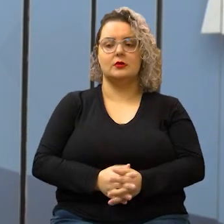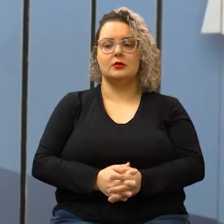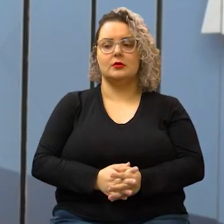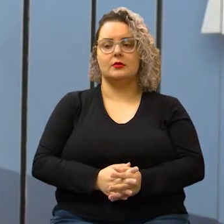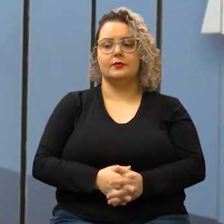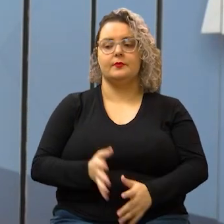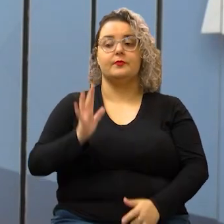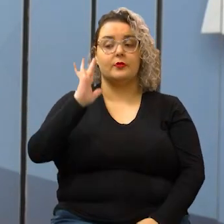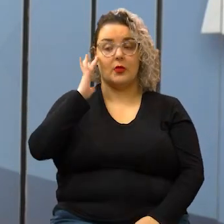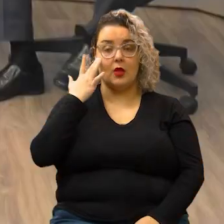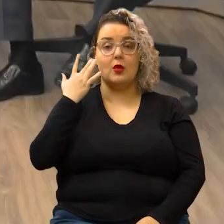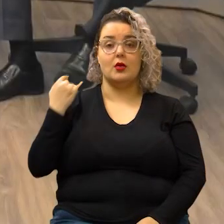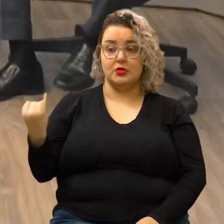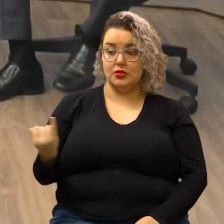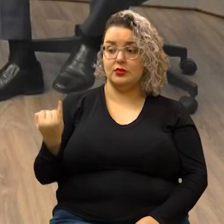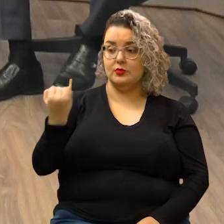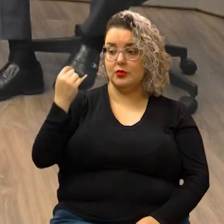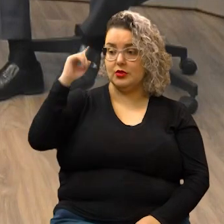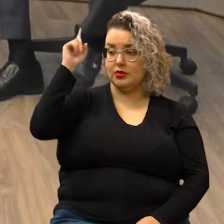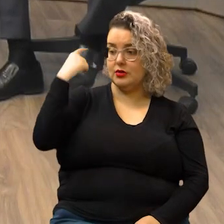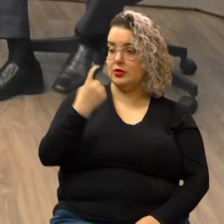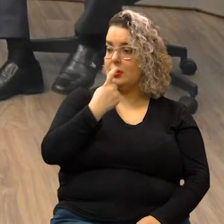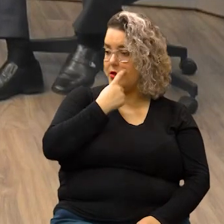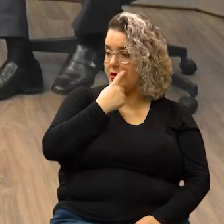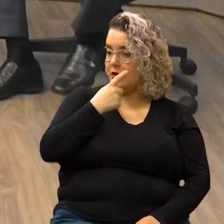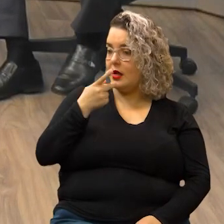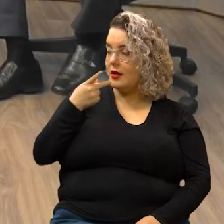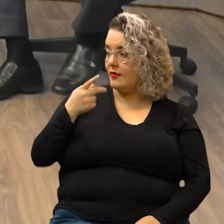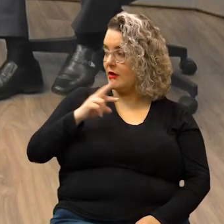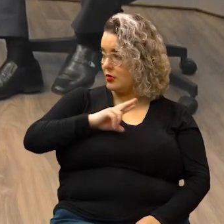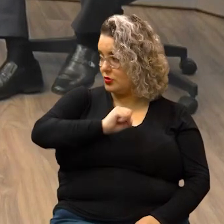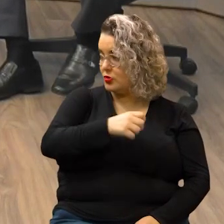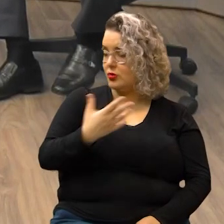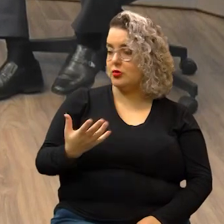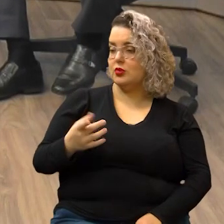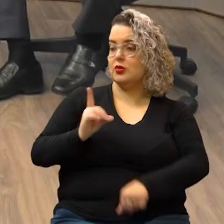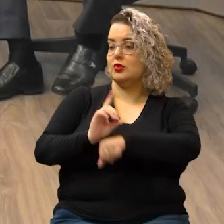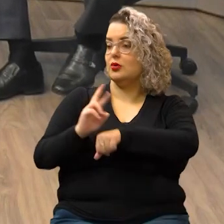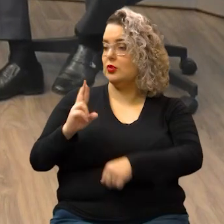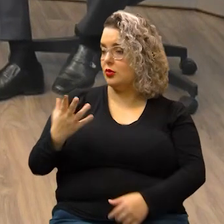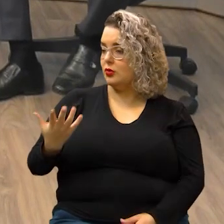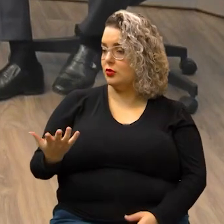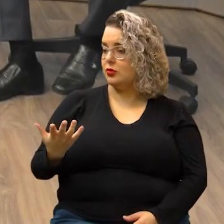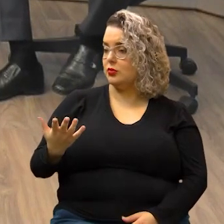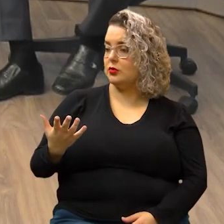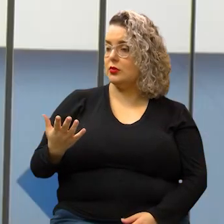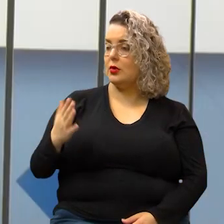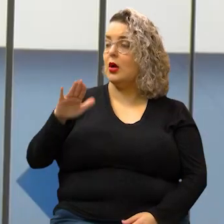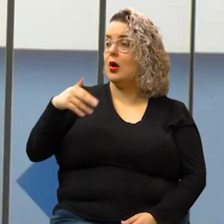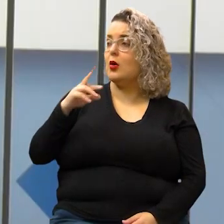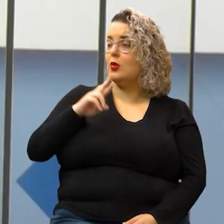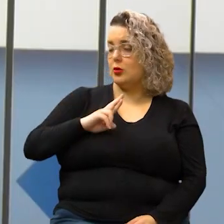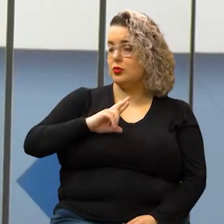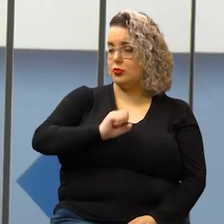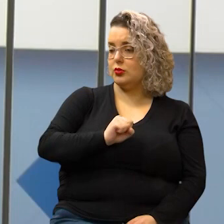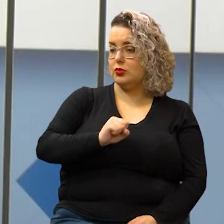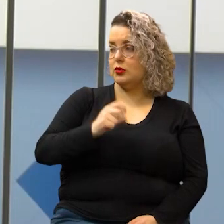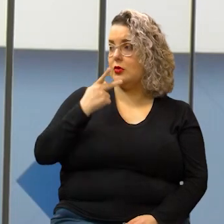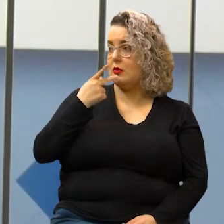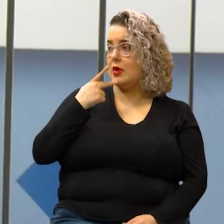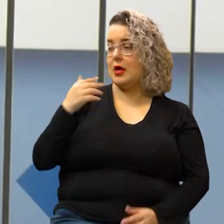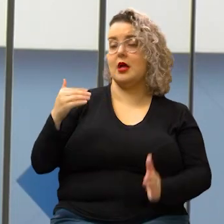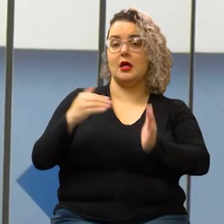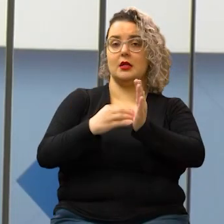Eu achei interessante, Mina, a fala do Rossini e do doutor, quando o Rossini fala até os